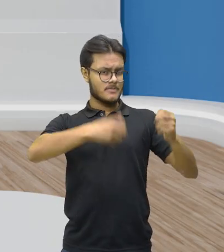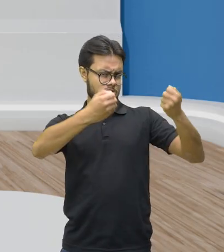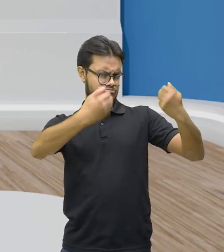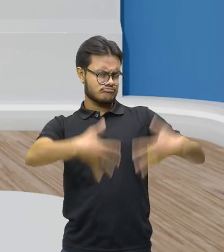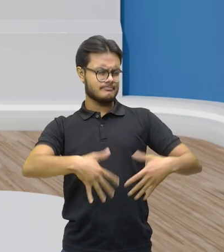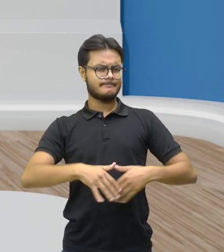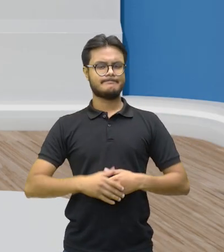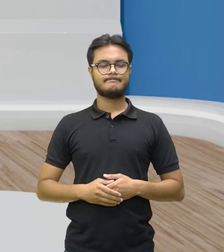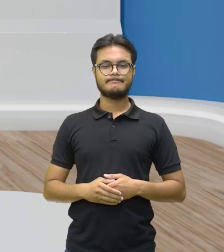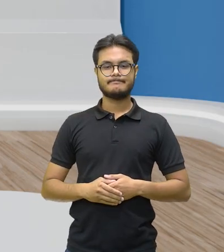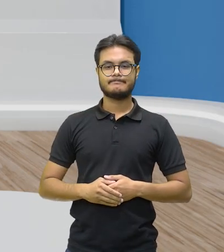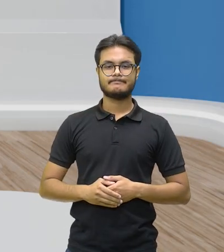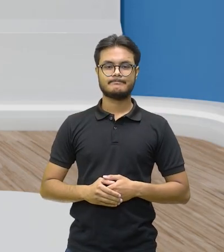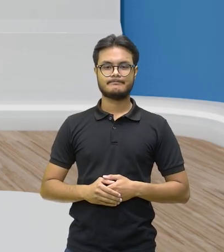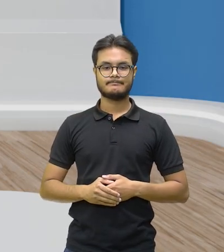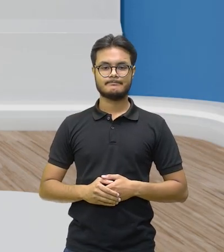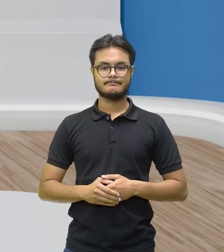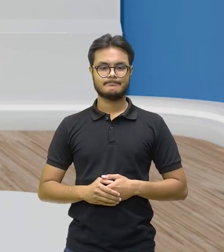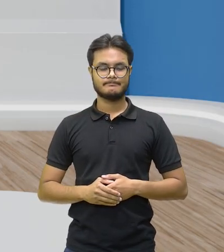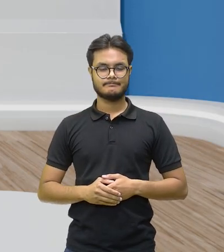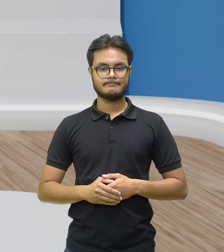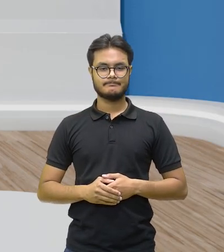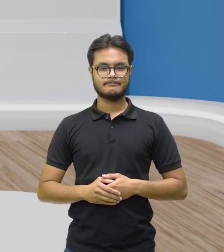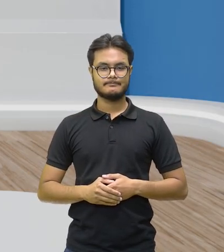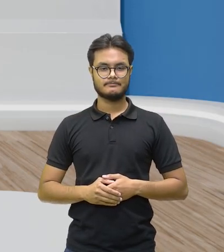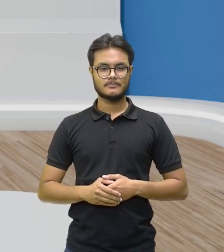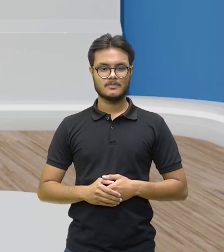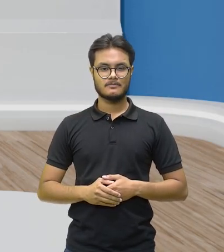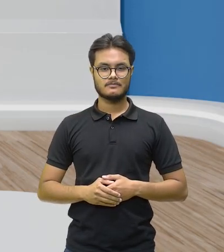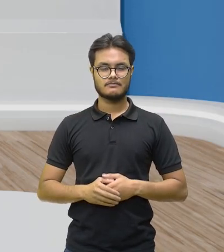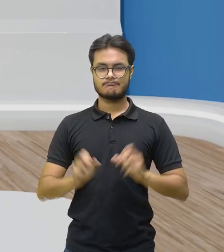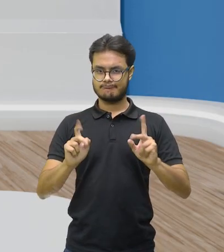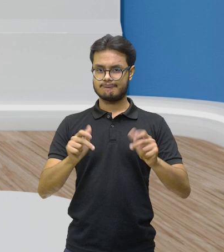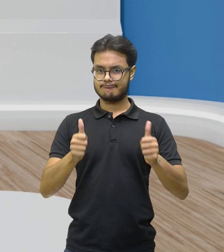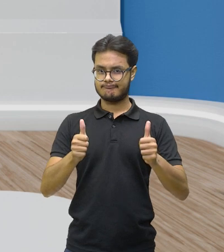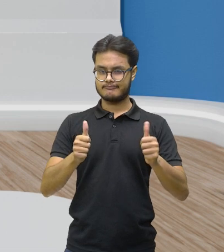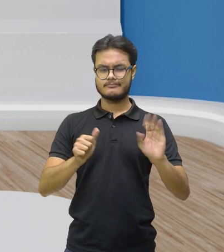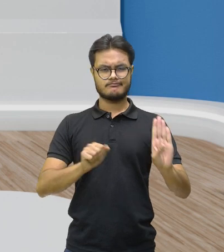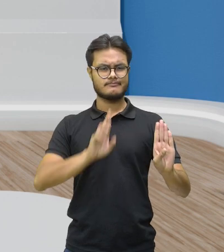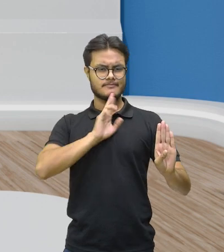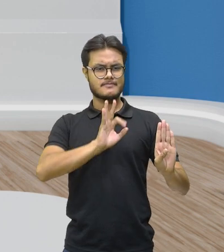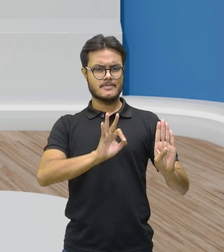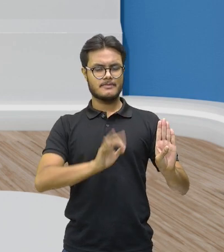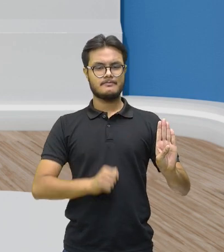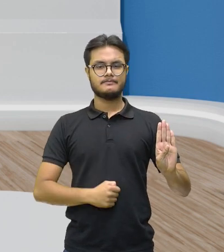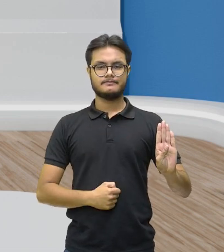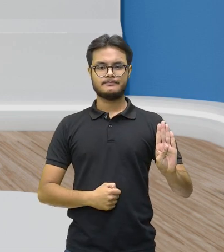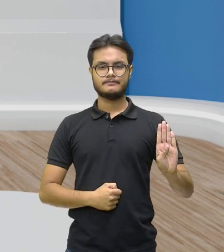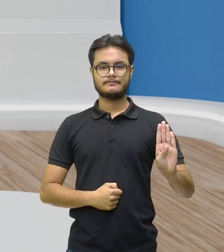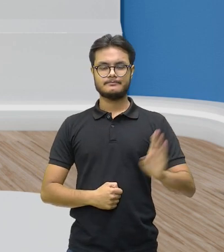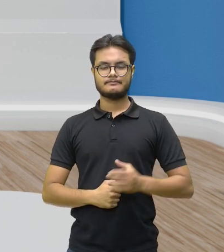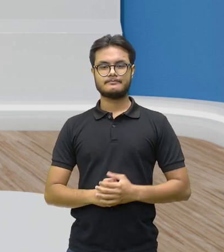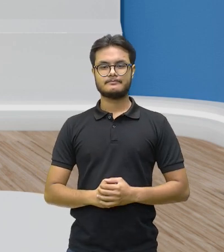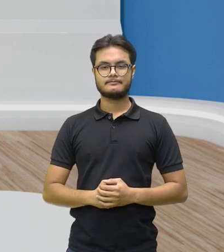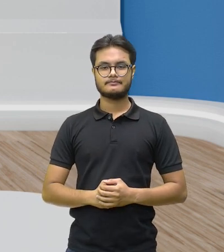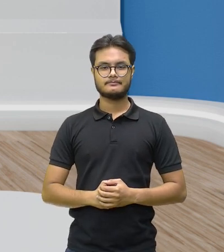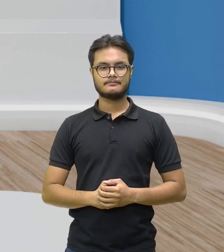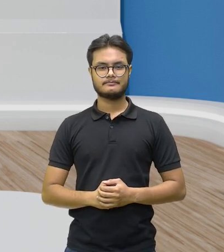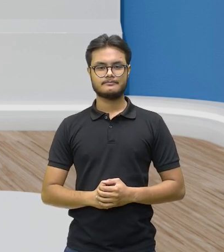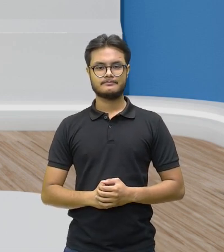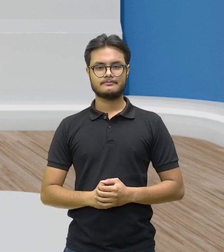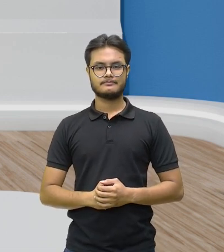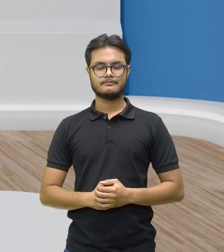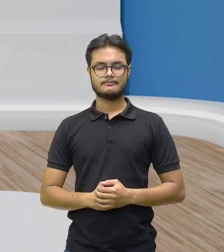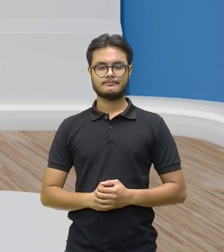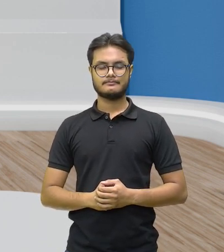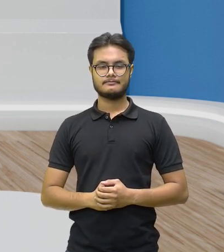vibração, e tridimensional, porque se propaga para todos os lados. Molezinha? Molezinha. Todo mundo acerta? É para acertar, não é para essa questão não,